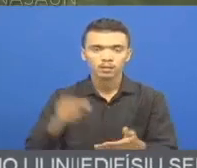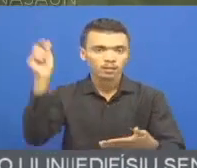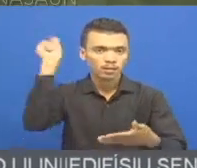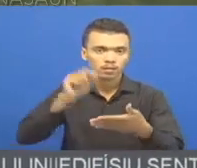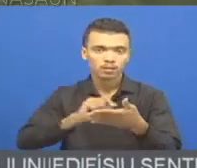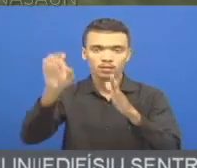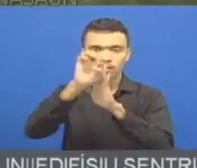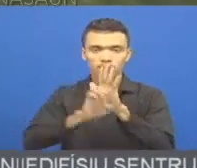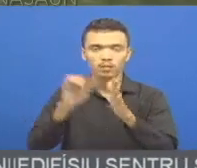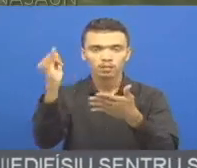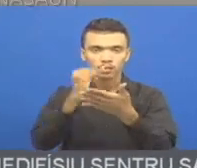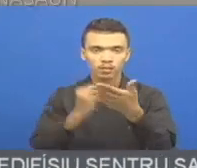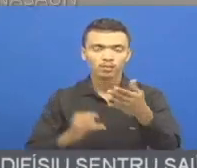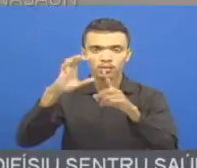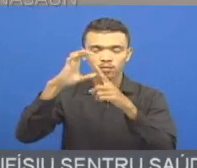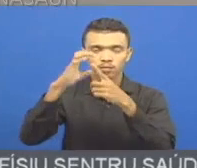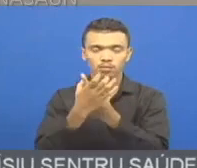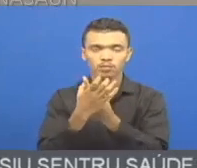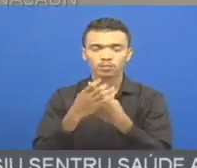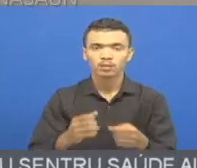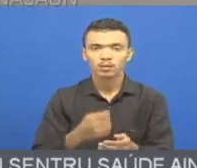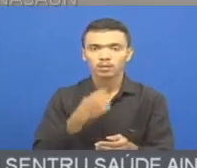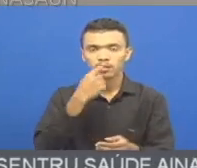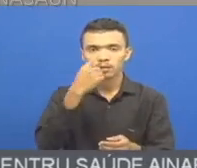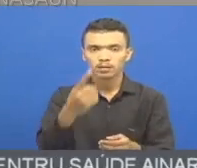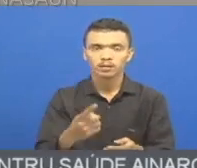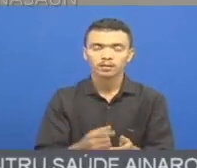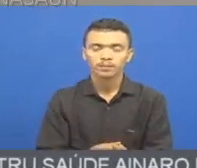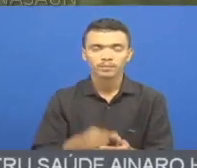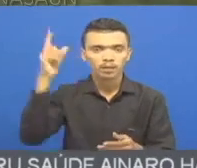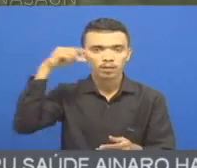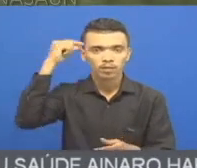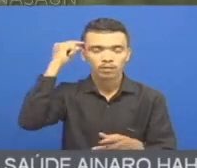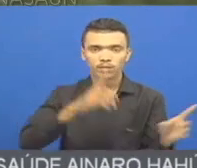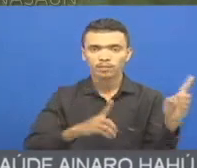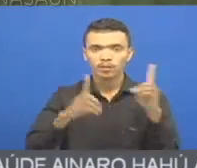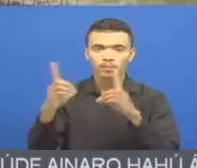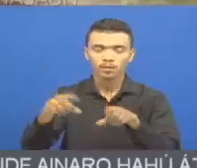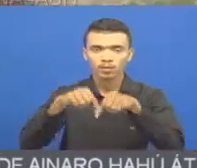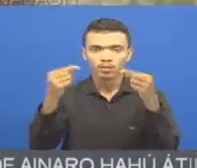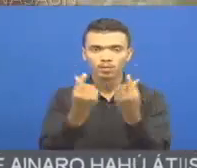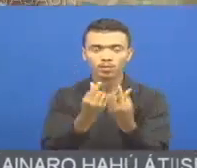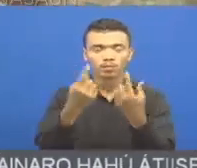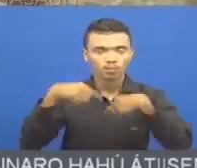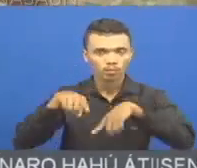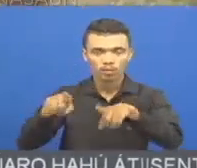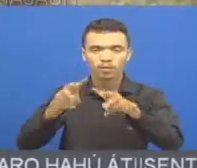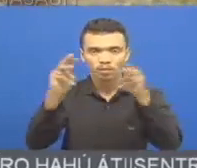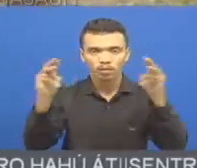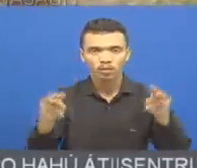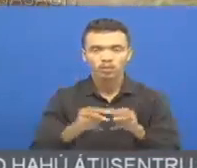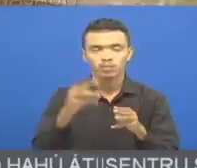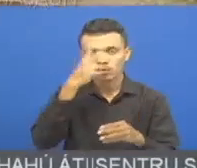Secretário de Estado Arte e Cultura, Jorge Soares Cristóvão, informa governo cria uma equipa técnica tumba base,